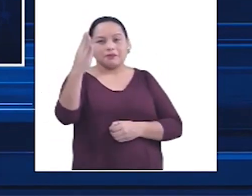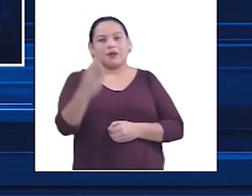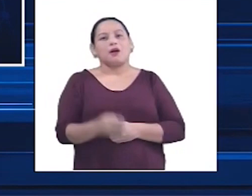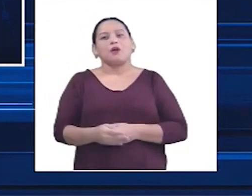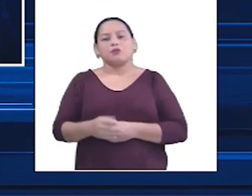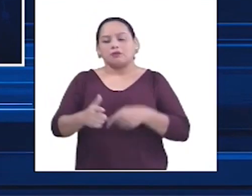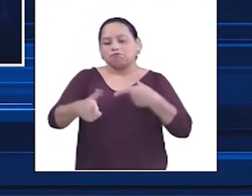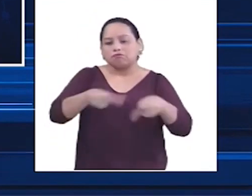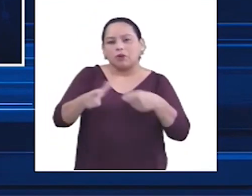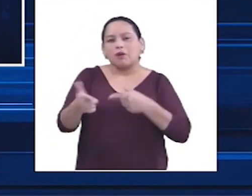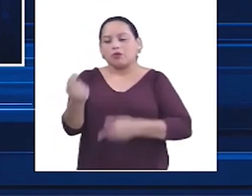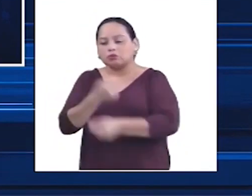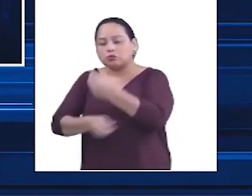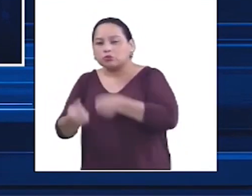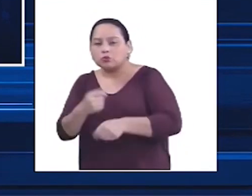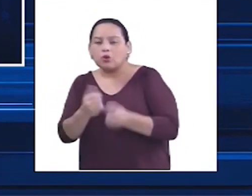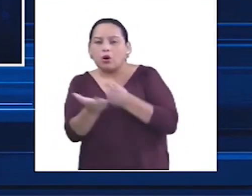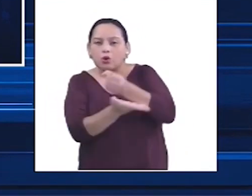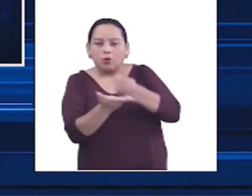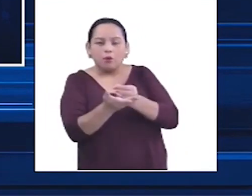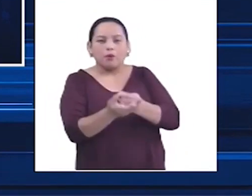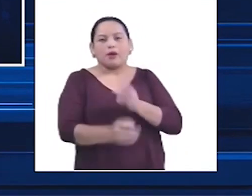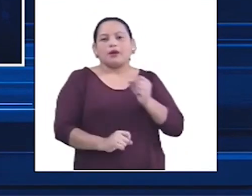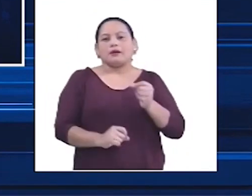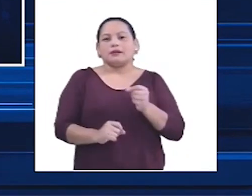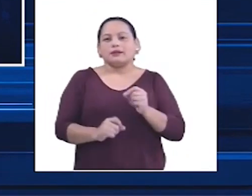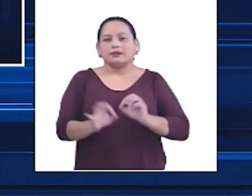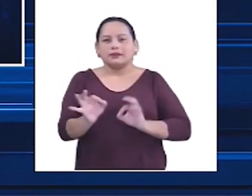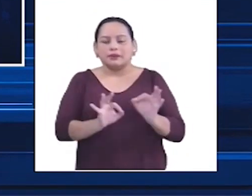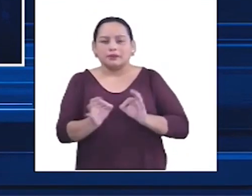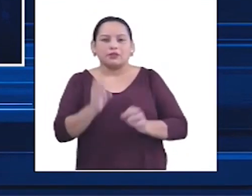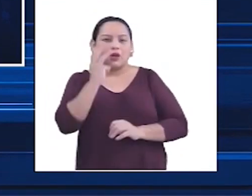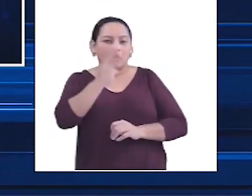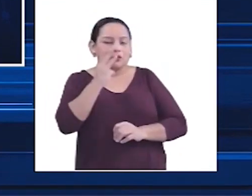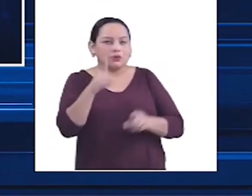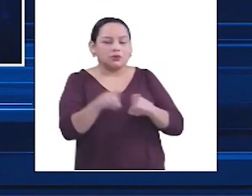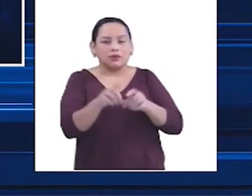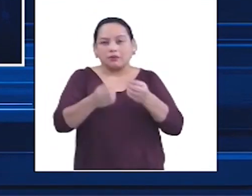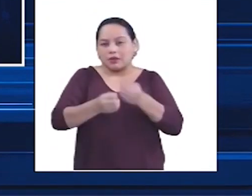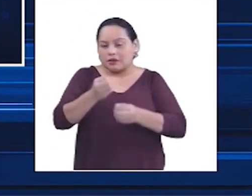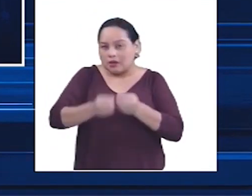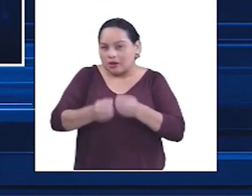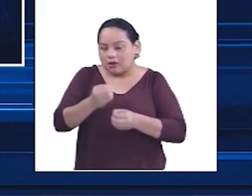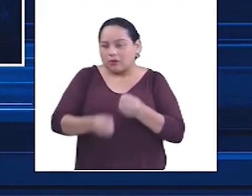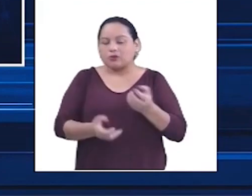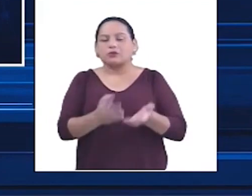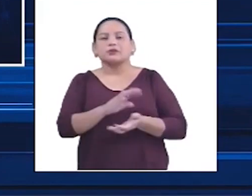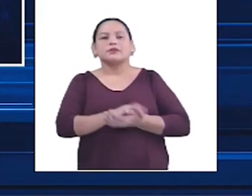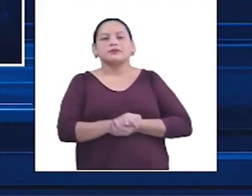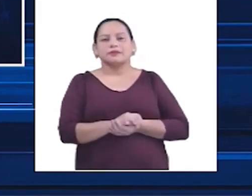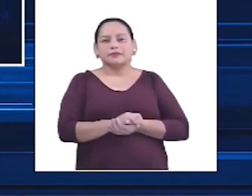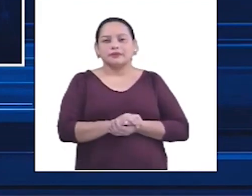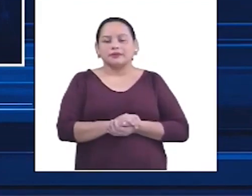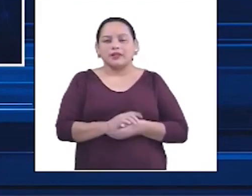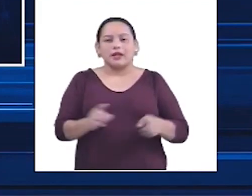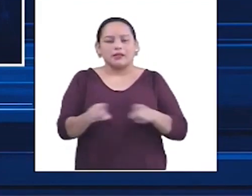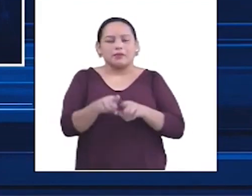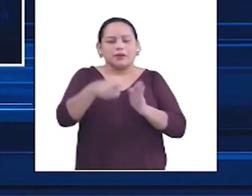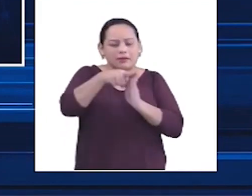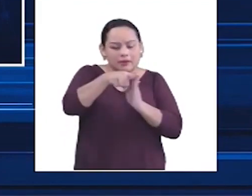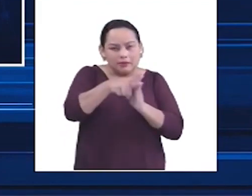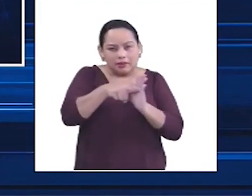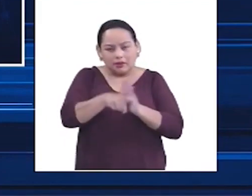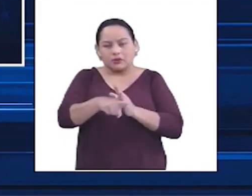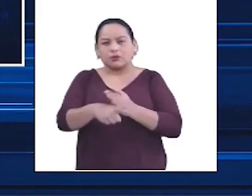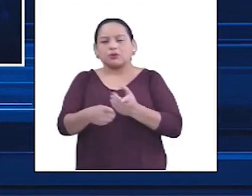né? De atividade econômica, baseado, então, na produção de arroz e de açúcar demerara, demerara sugar. A exploração, então,